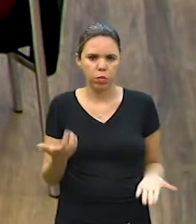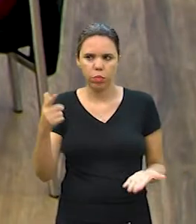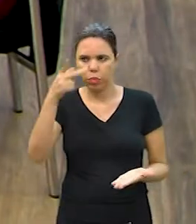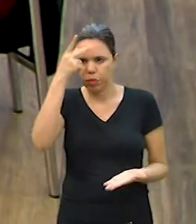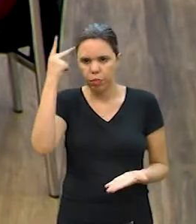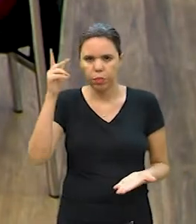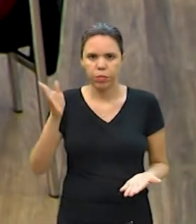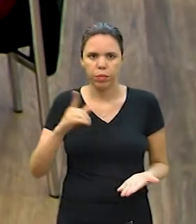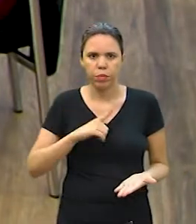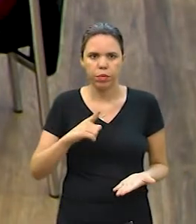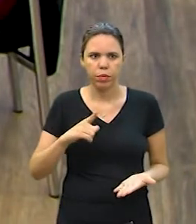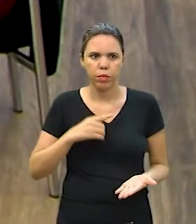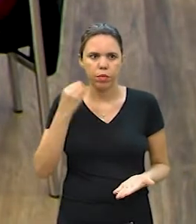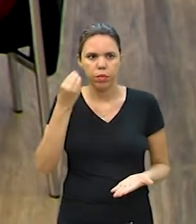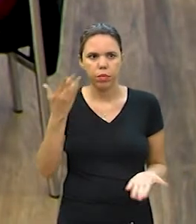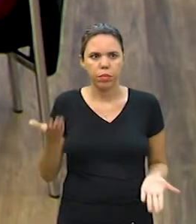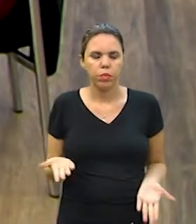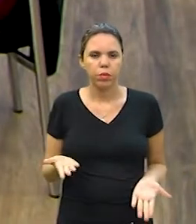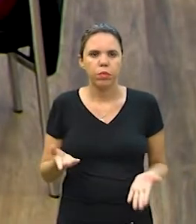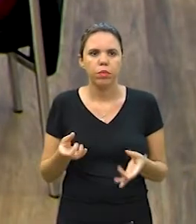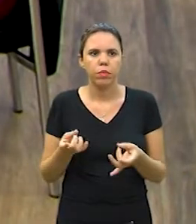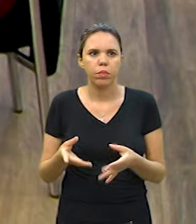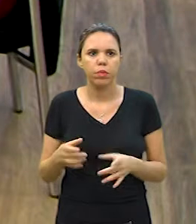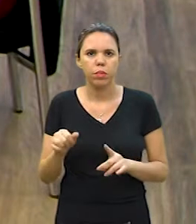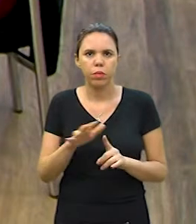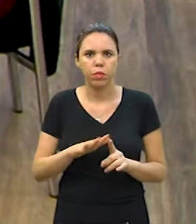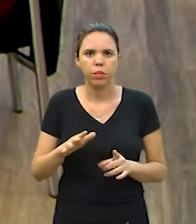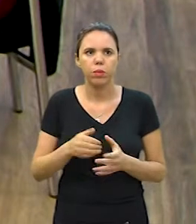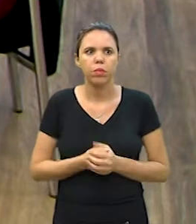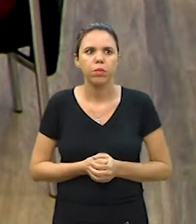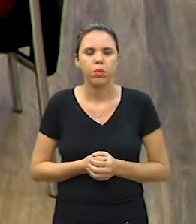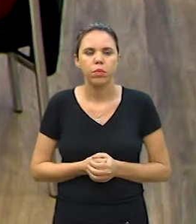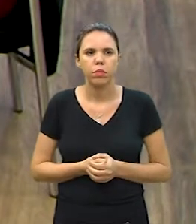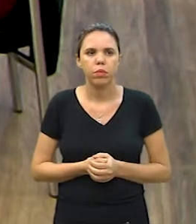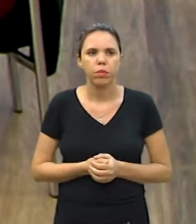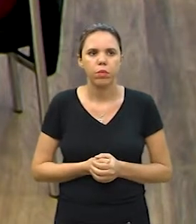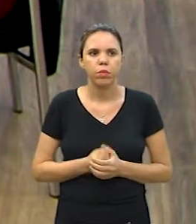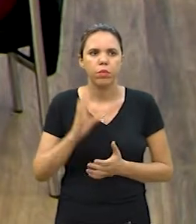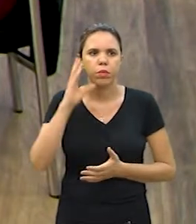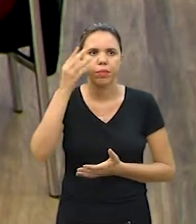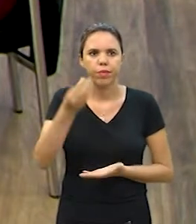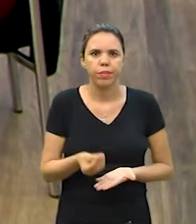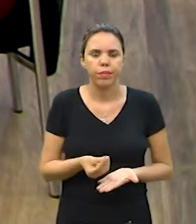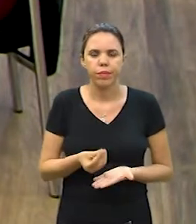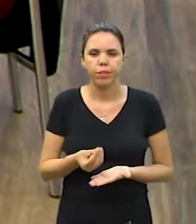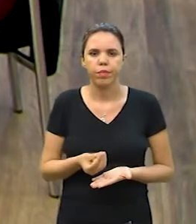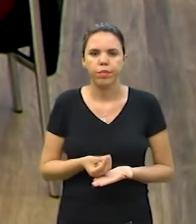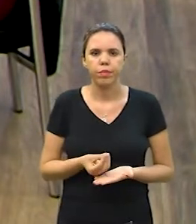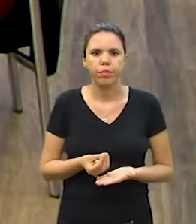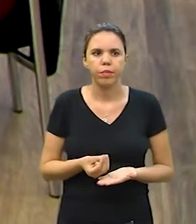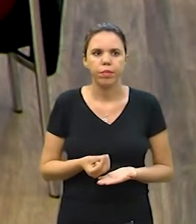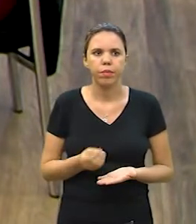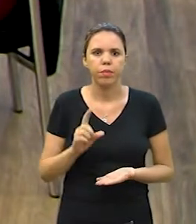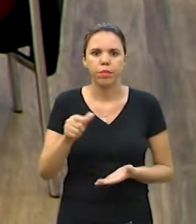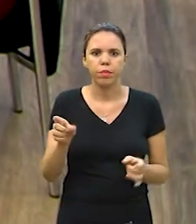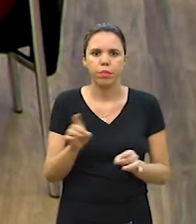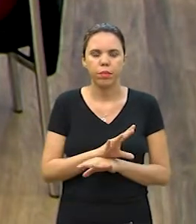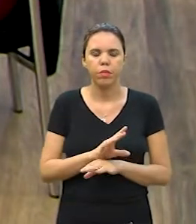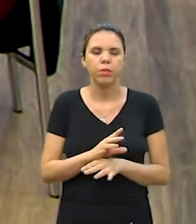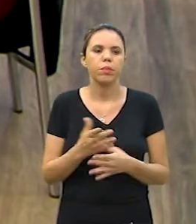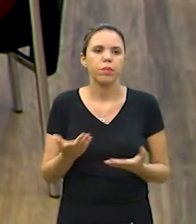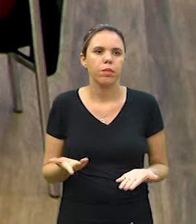mas tem uma outra pessoa que já tem este conhecimento. Deixar a sociedade com o entendimento de, após